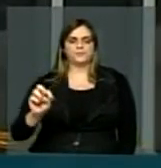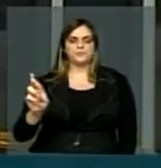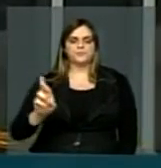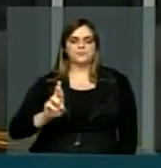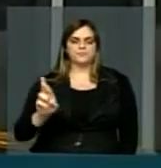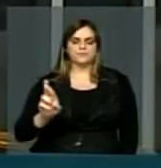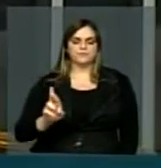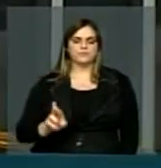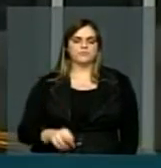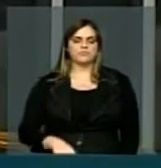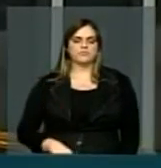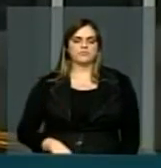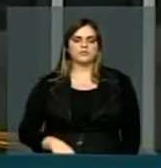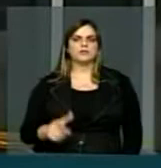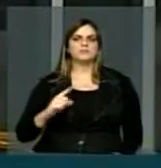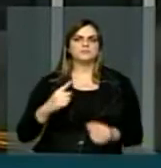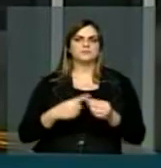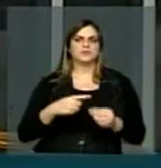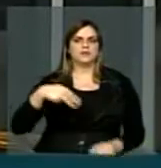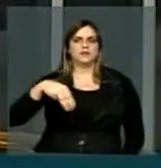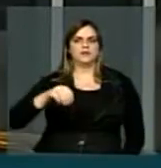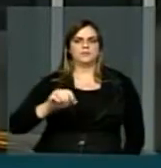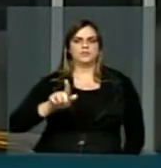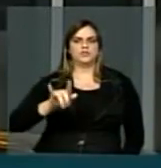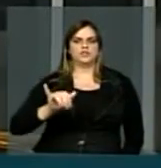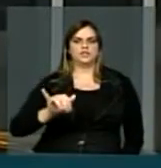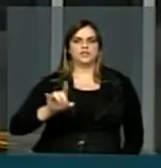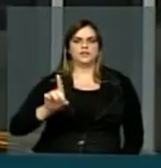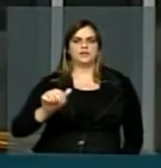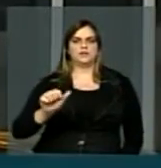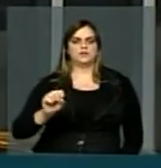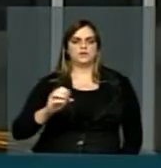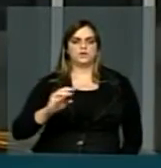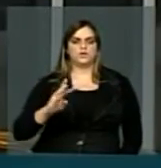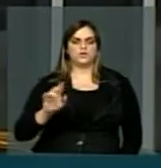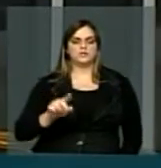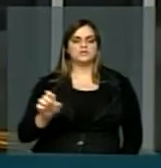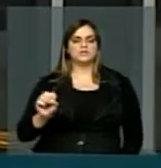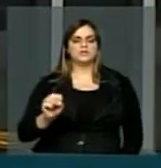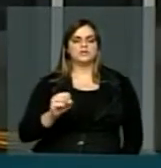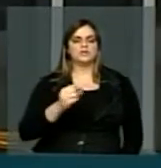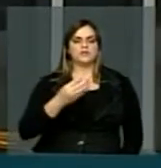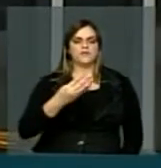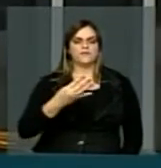1.498.958. Ainda cito Mogi das Cruzes, que receberia R$